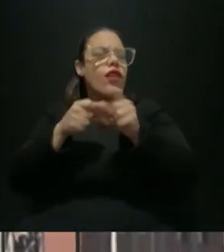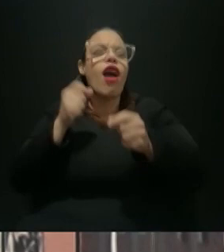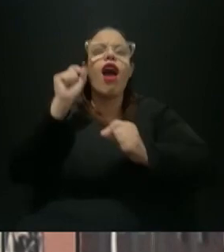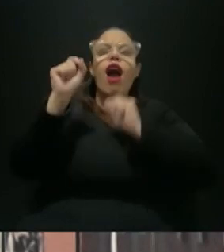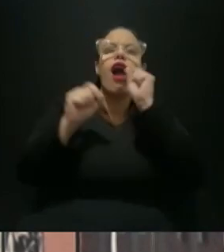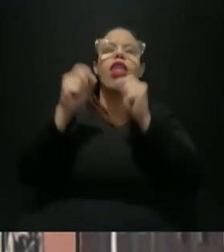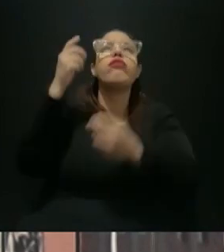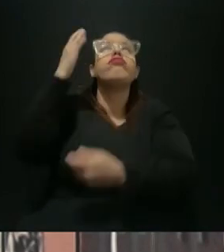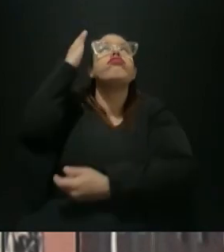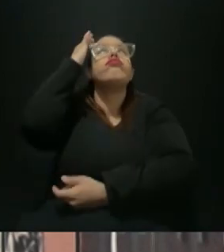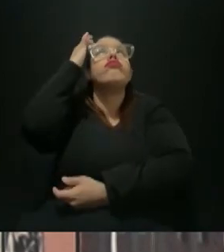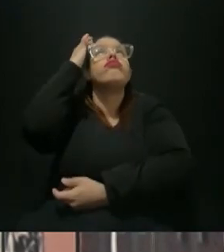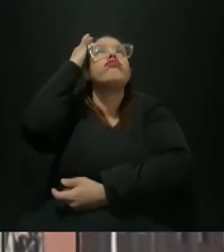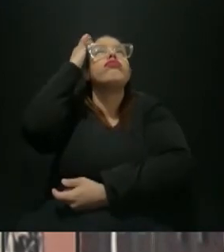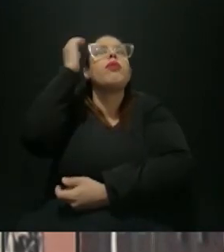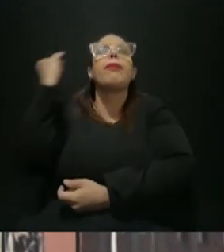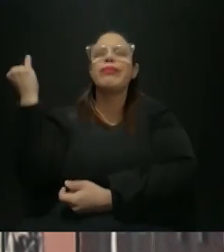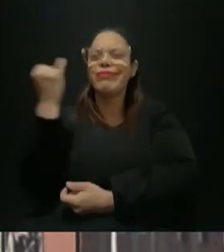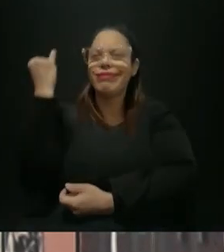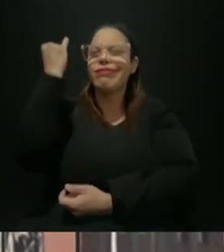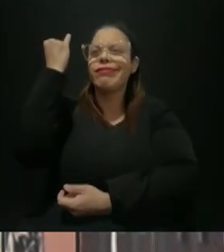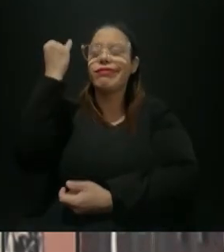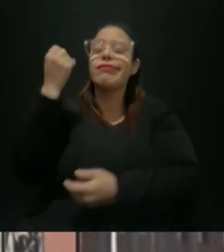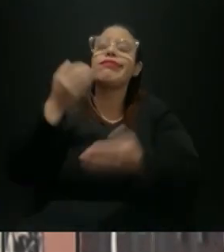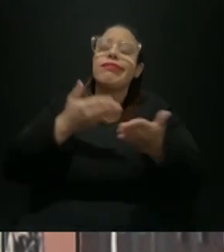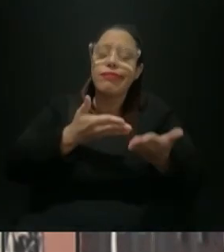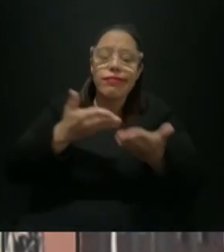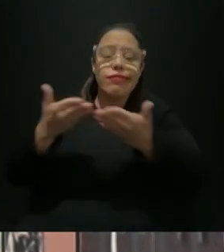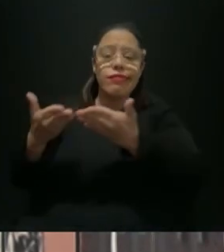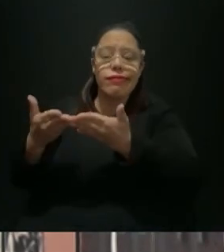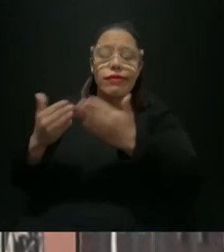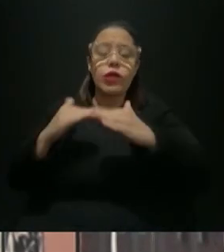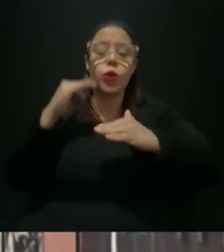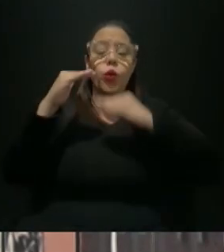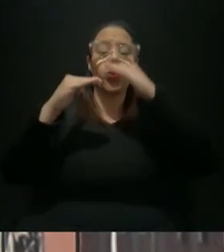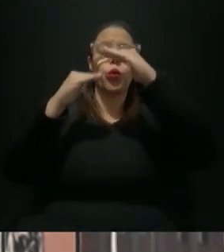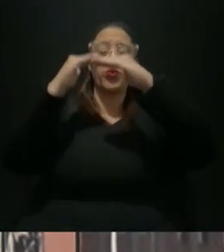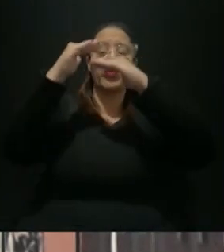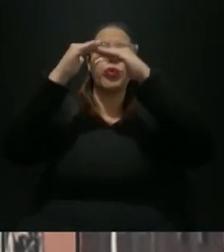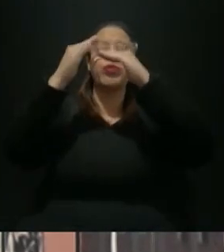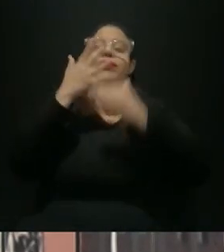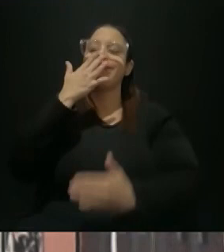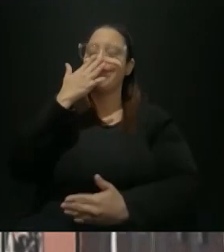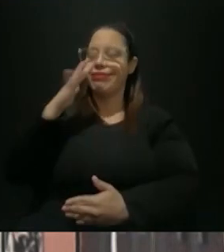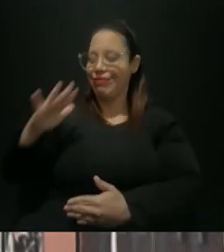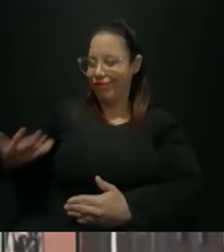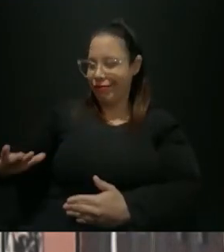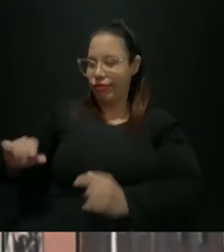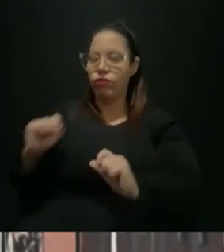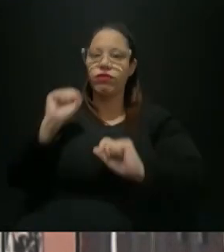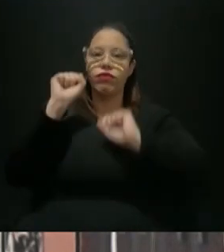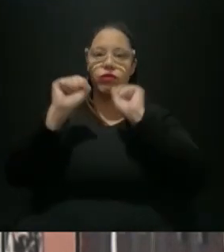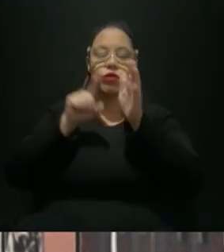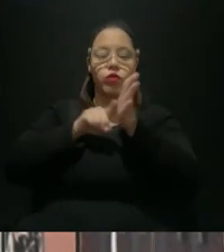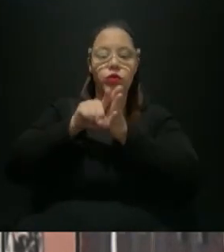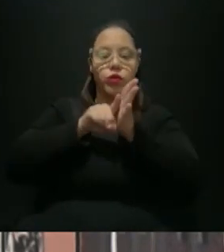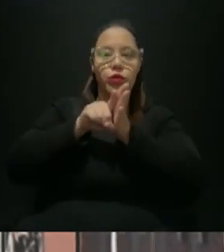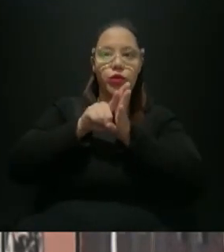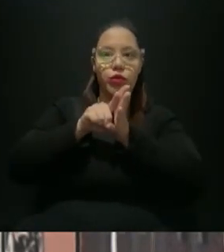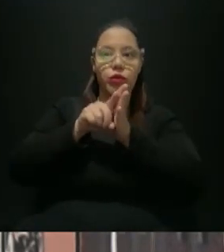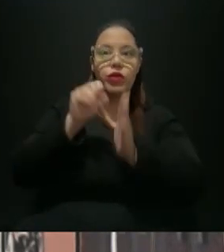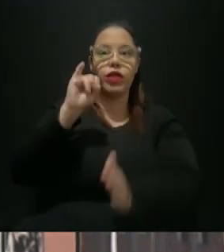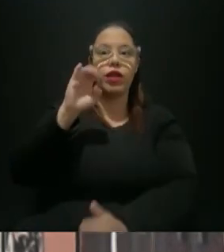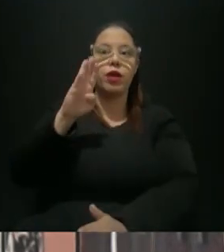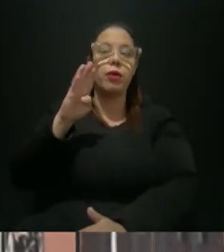a importância dessa fase no desenvolvimento infantil. De acordo com dados do Instituto Brasileiro de